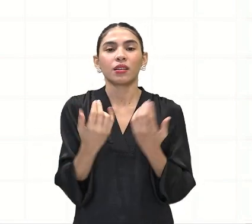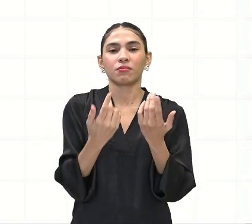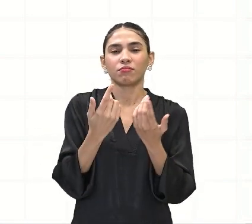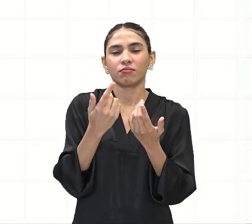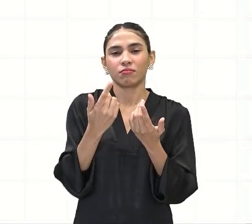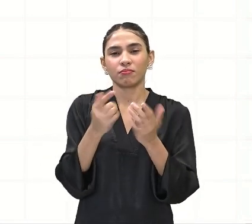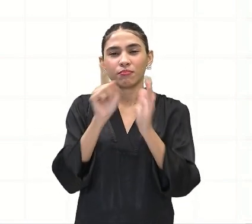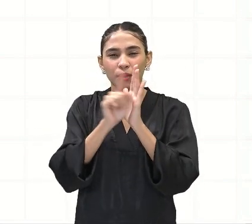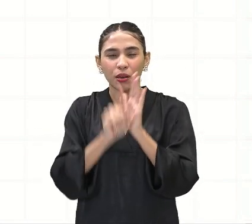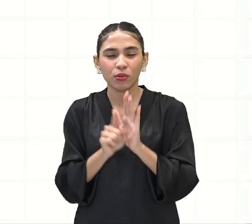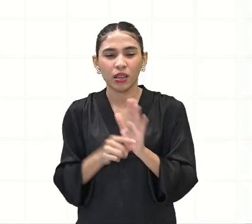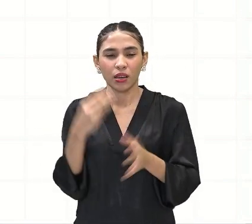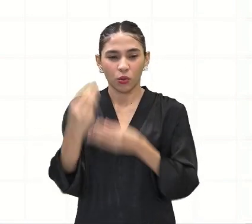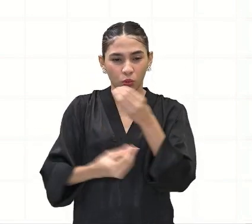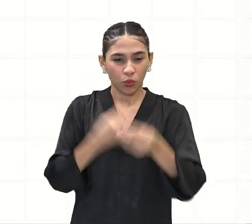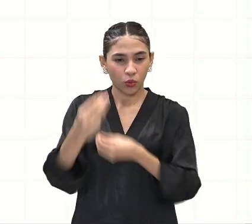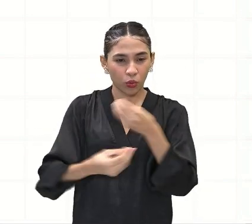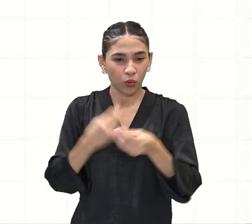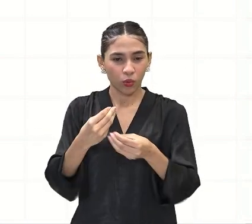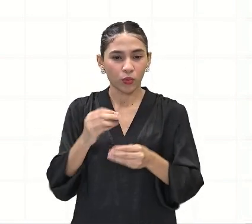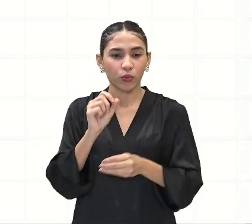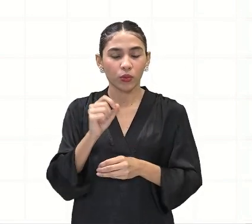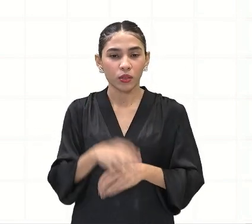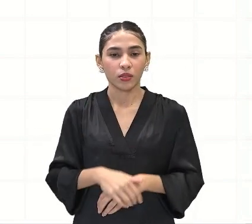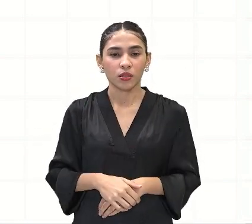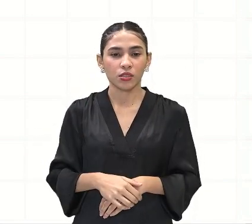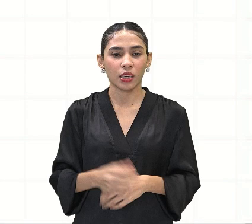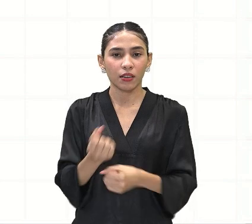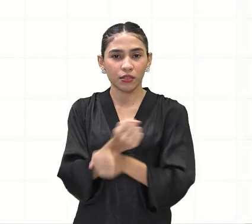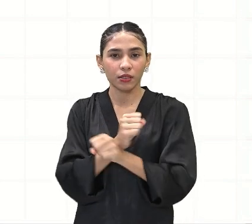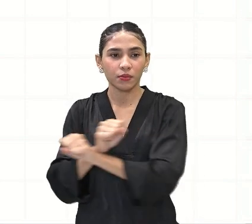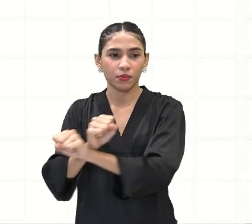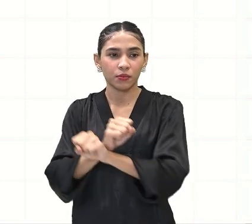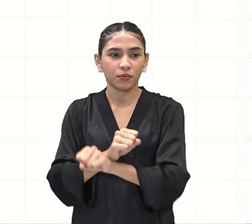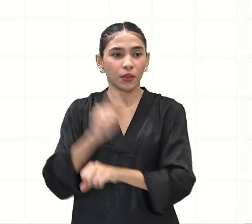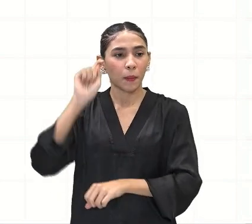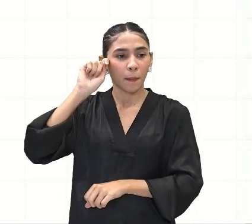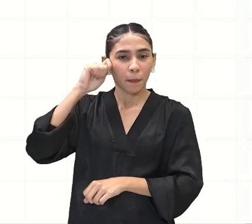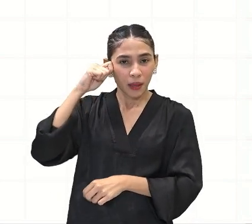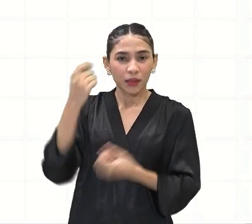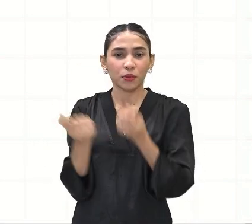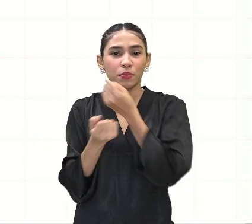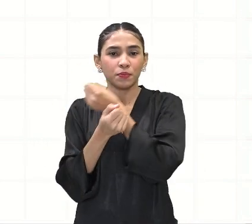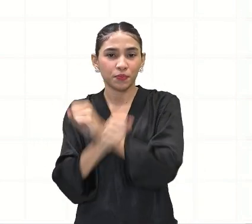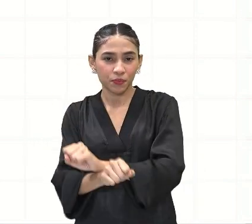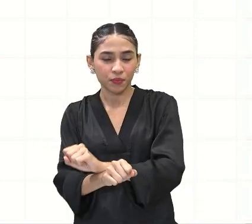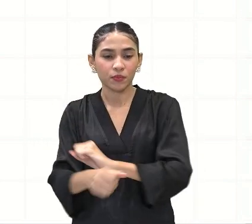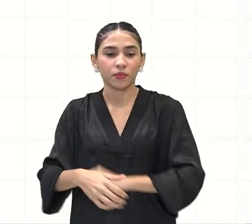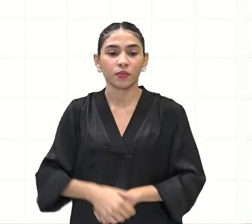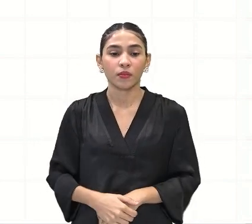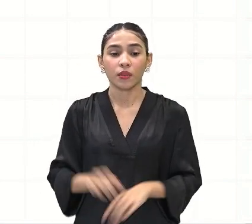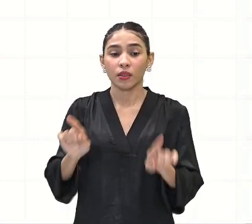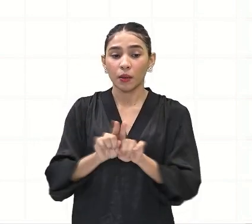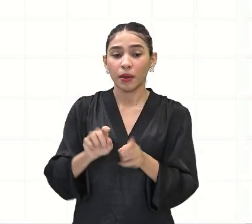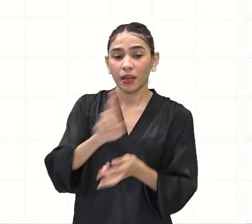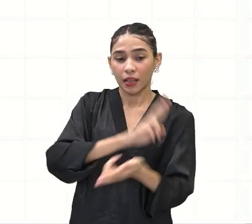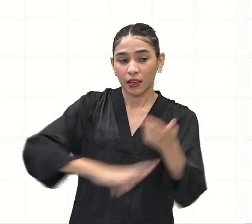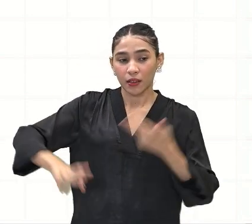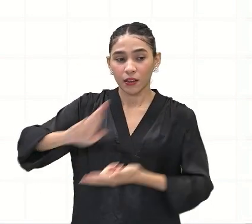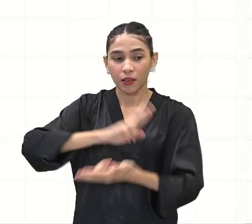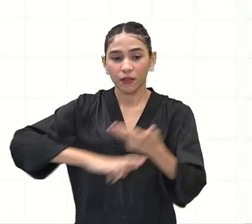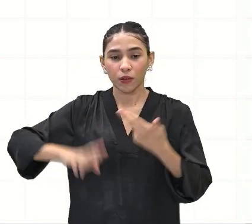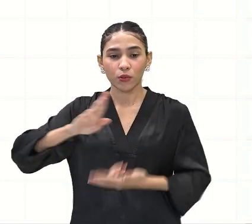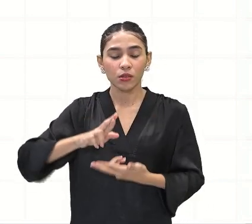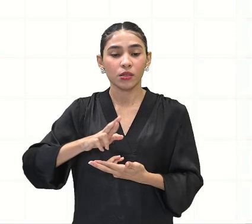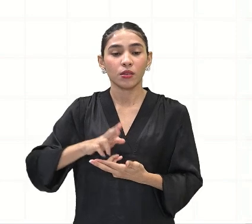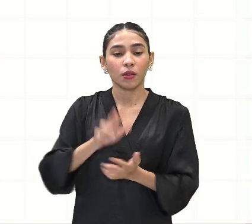a situação escravocrata do Brasil, assim como a Revolução Pernambucana, né? Que vai